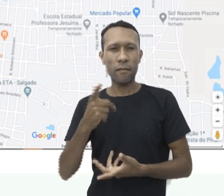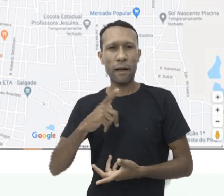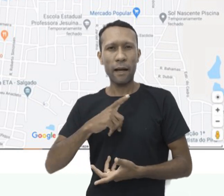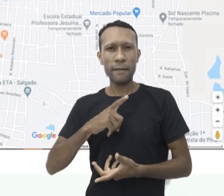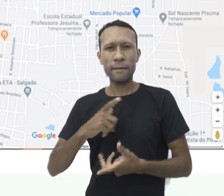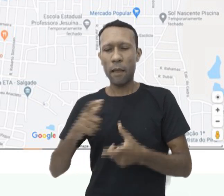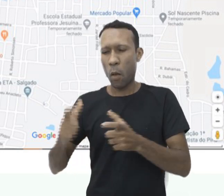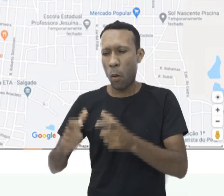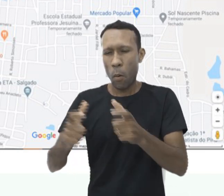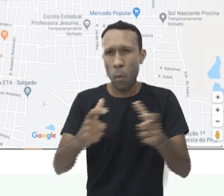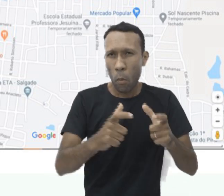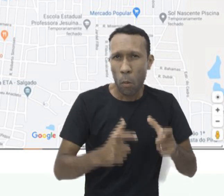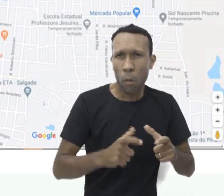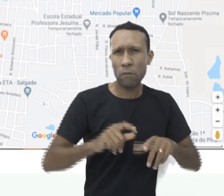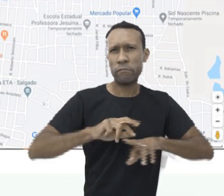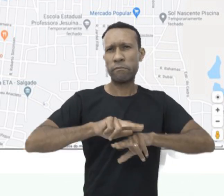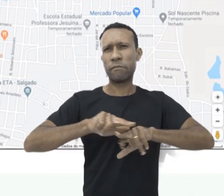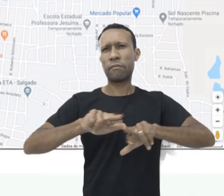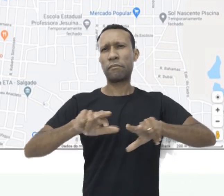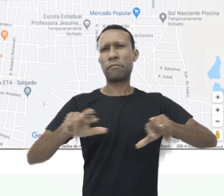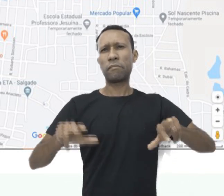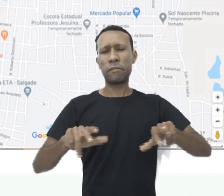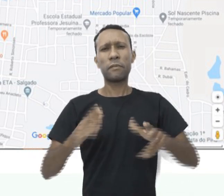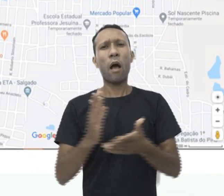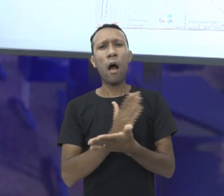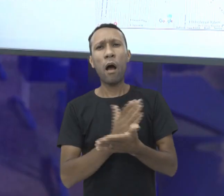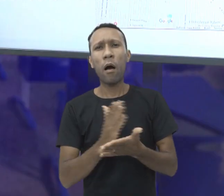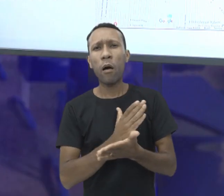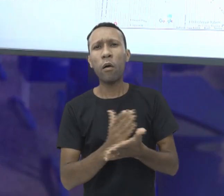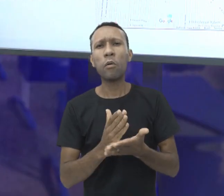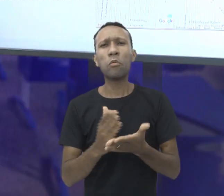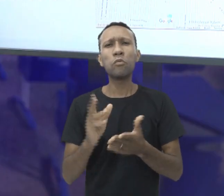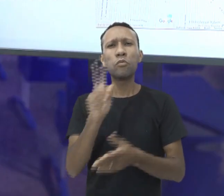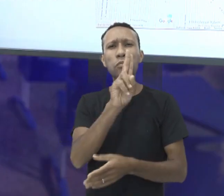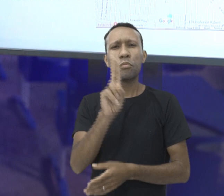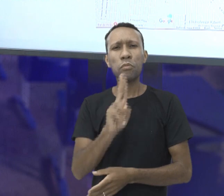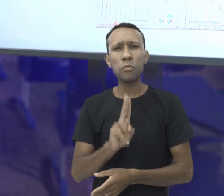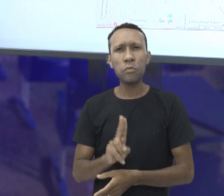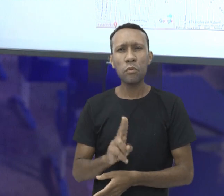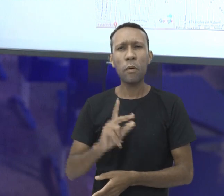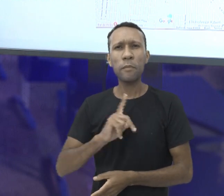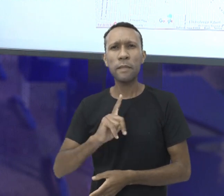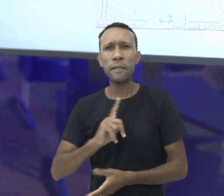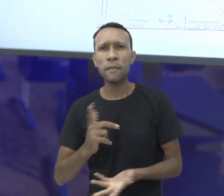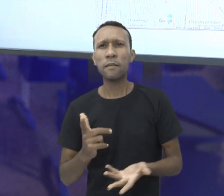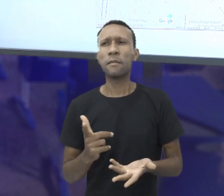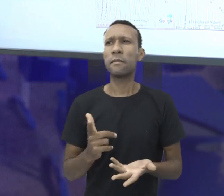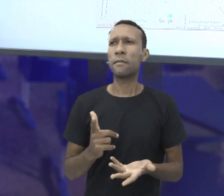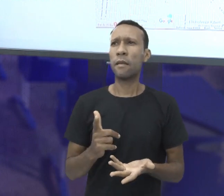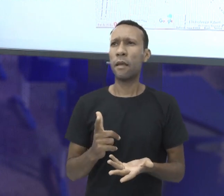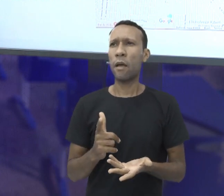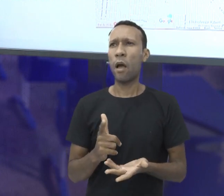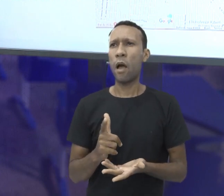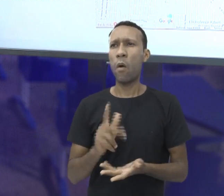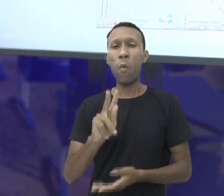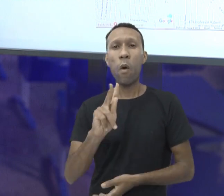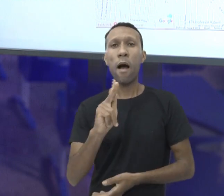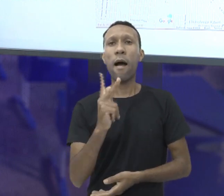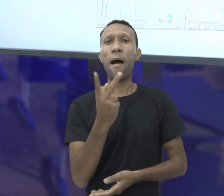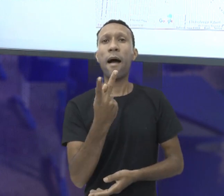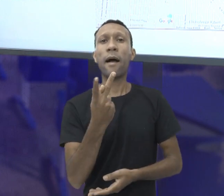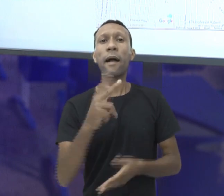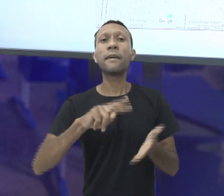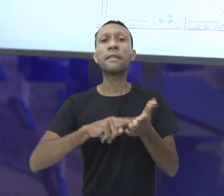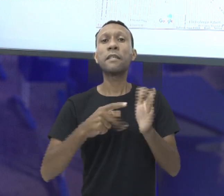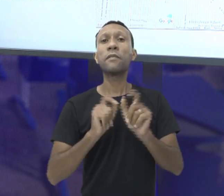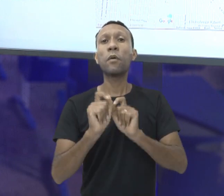estabelecimentos existentes no bairro. Observe algumas legendas no mapa acima. Onde tem um H significa a UPA